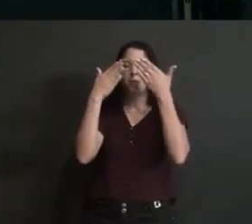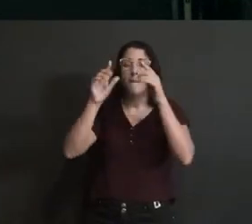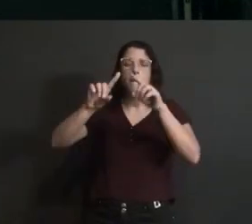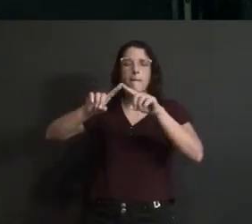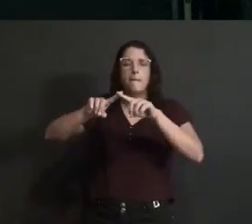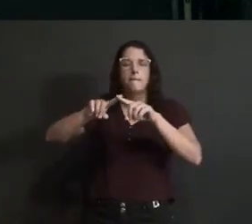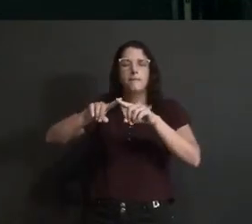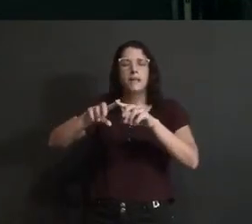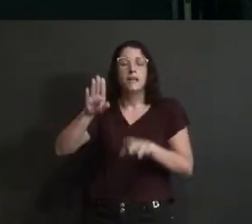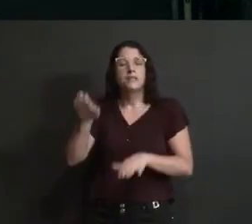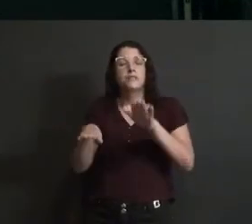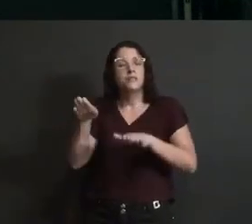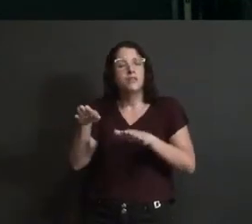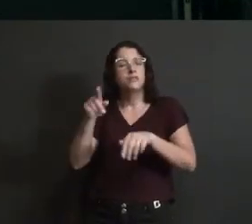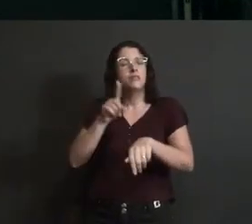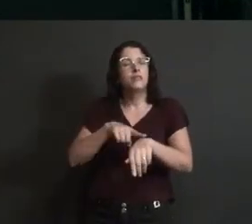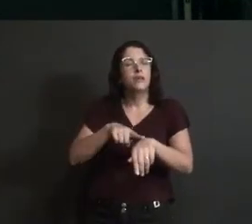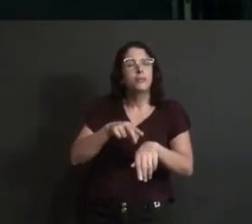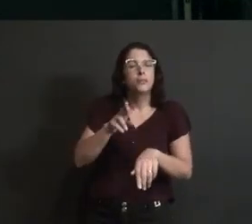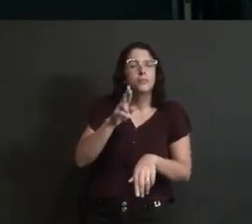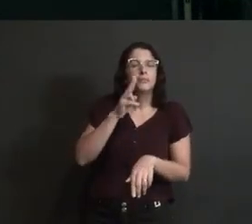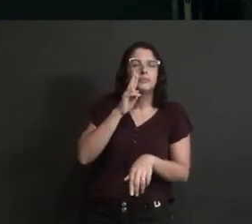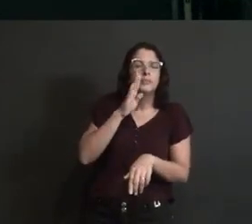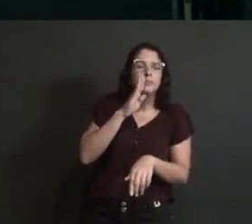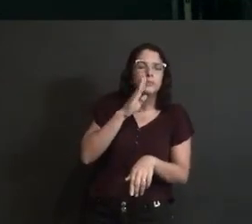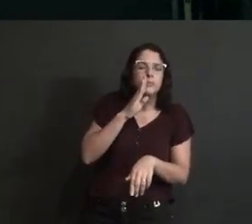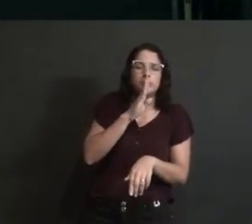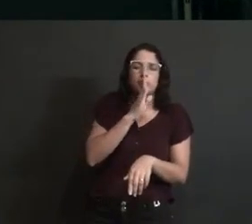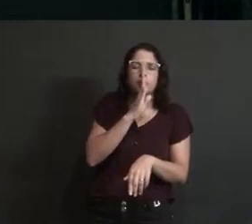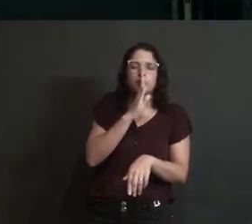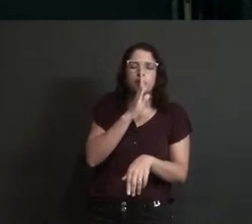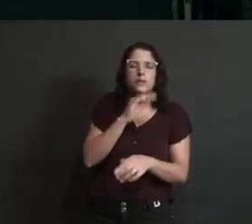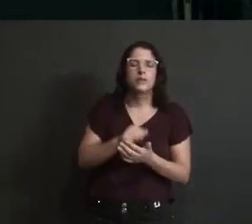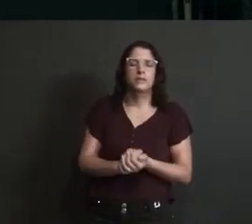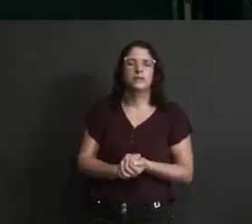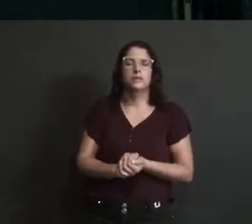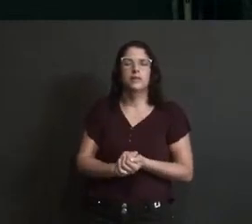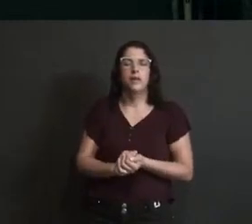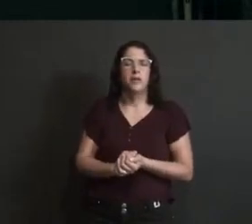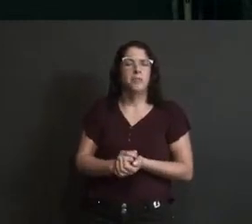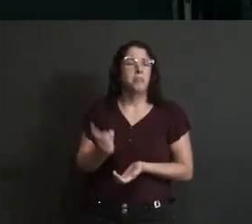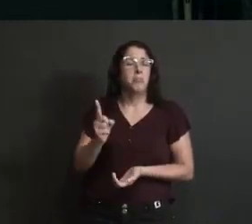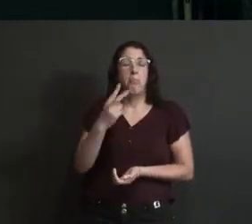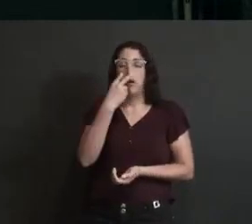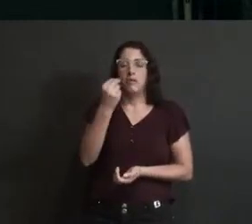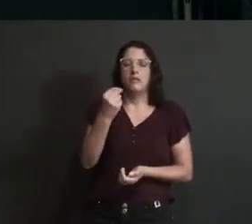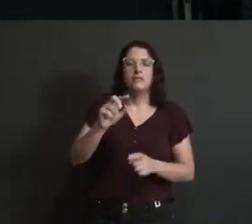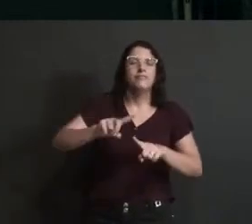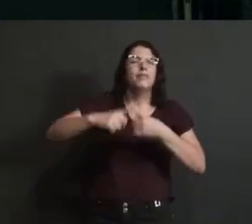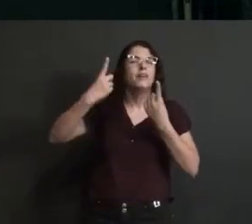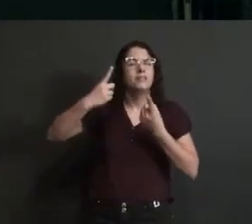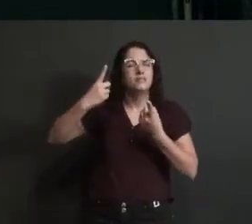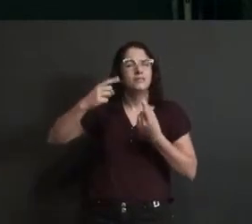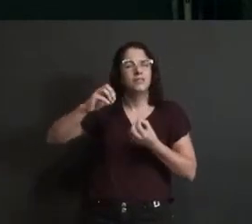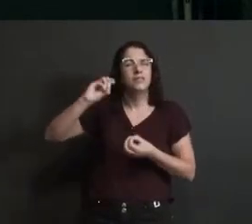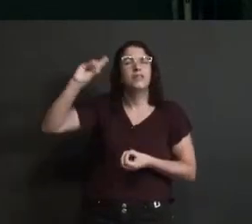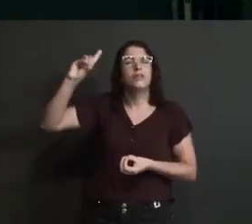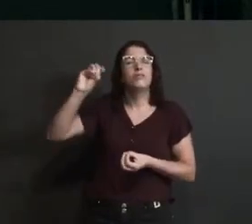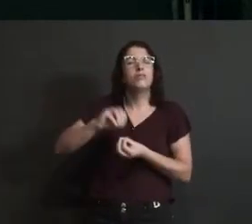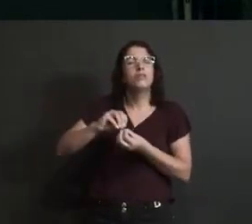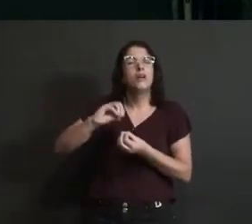debaixo de um silêncio ou sem grande alarde. Mas o Senhor tem feito cumprir nesta